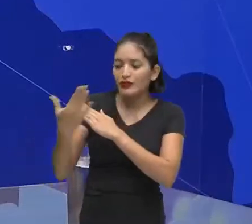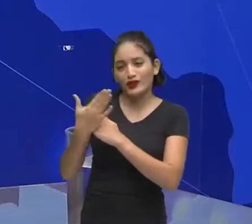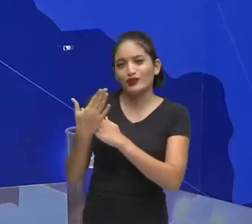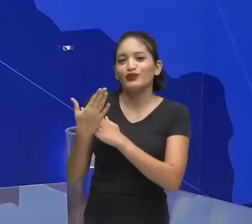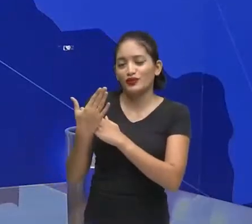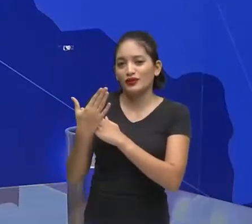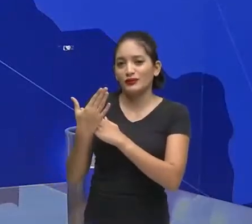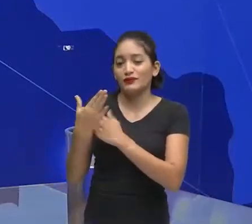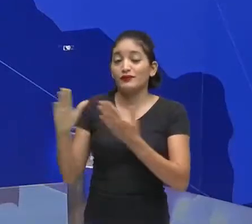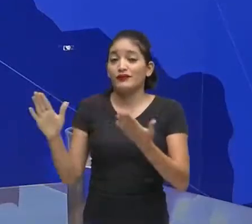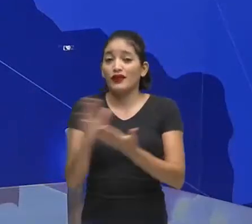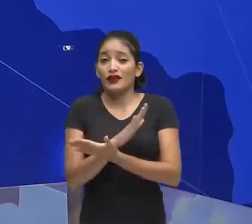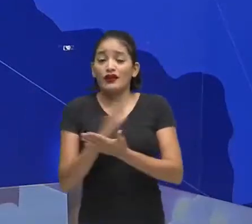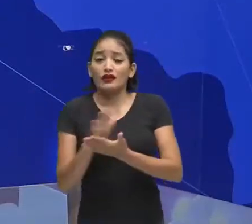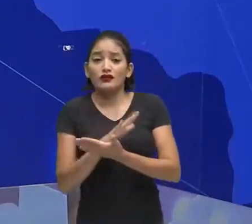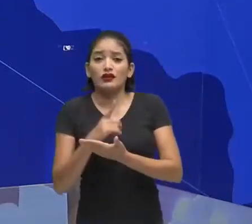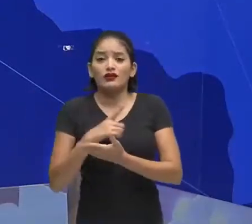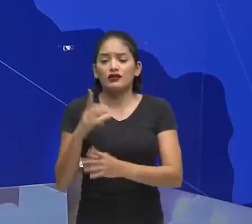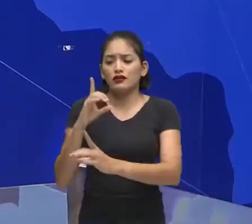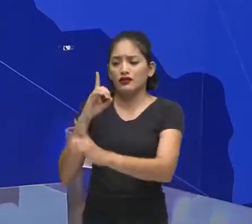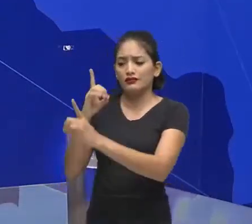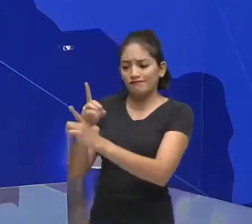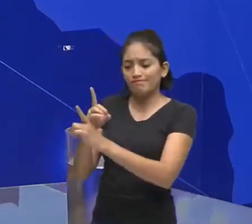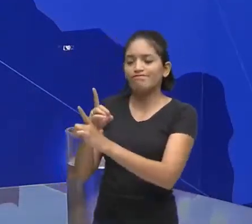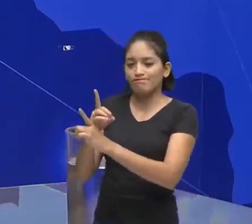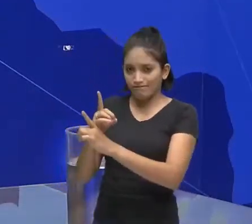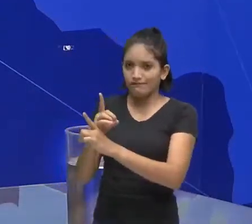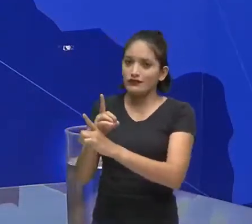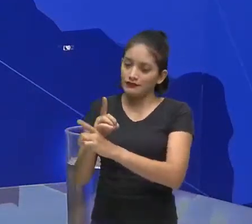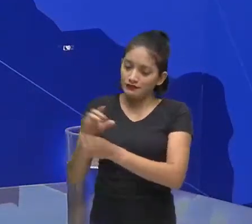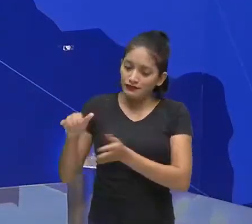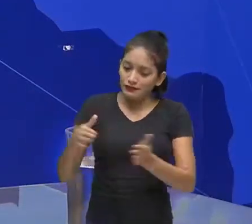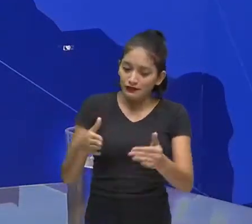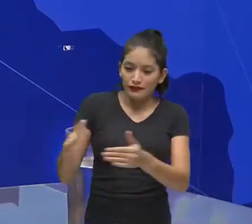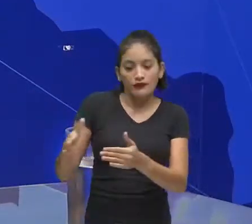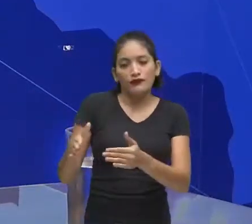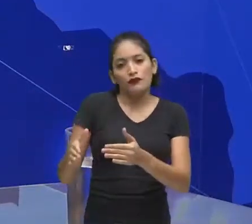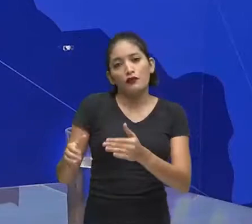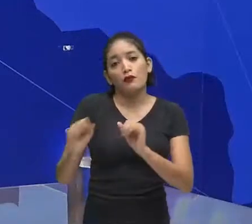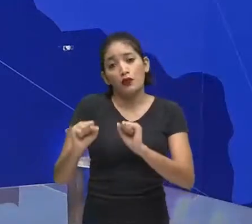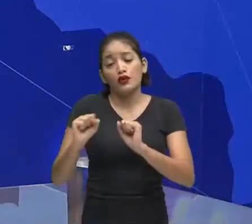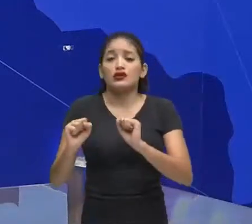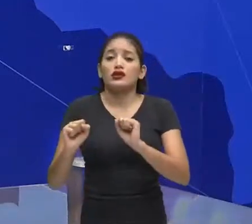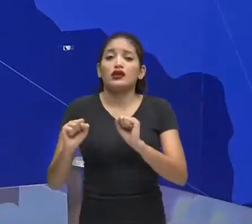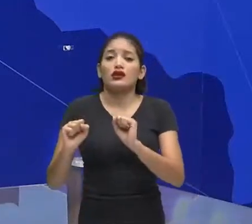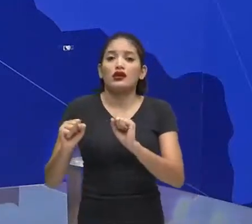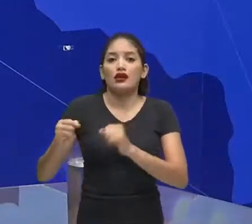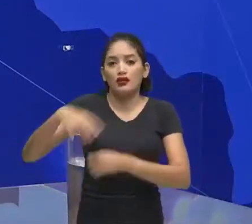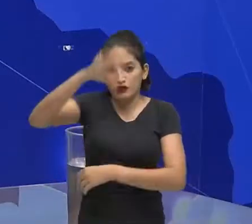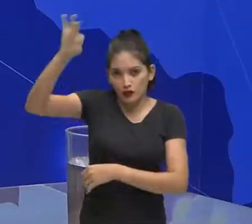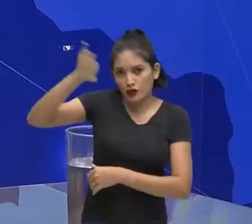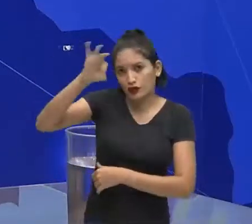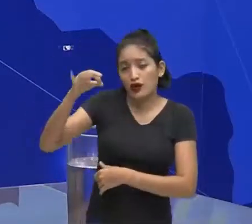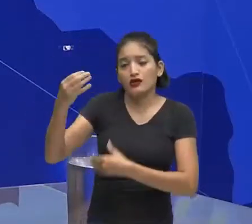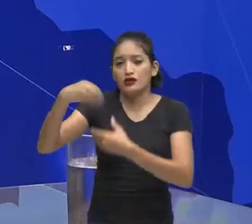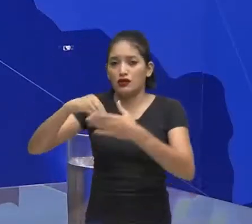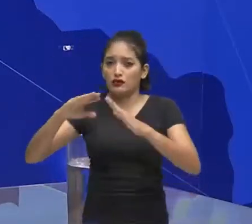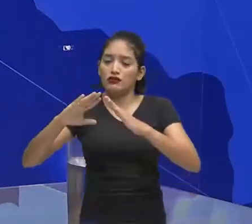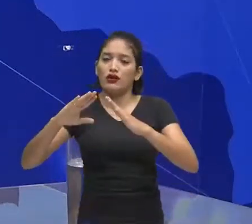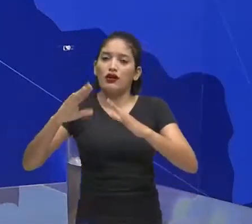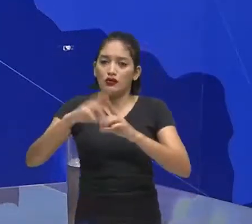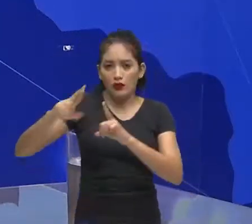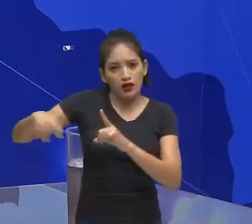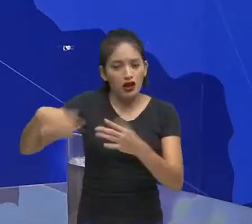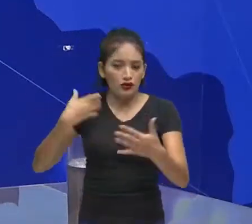Às vezes algumas pessoas encontram essa porta pelos caminhos espirituais, né, dentro de alguma religião, seja ela qual